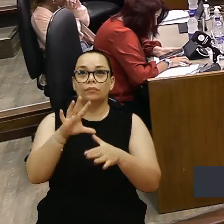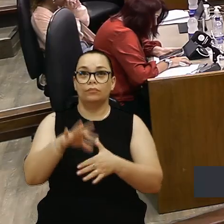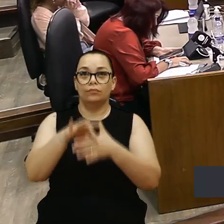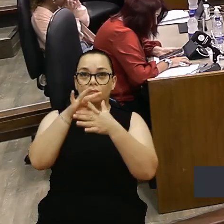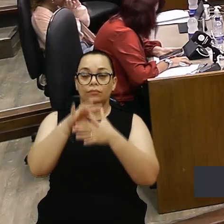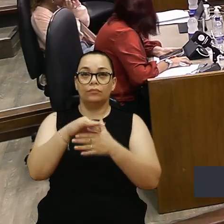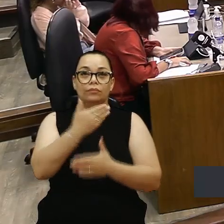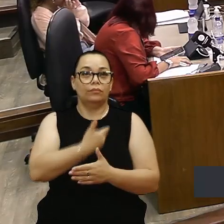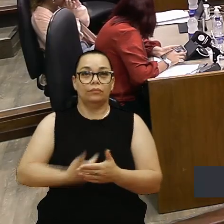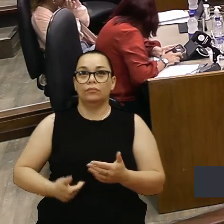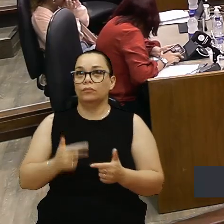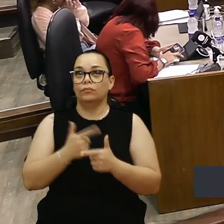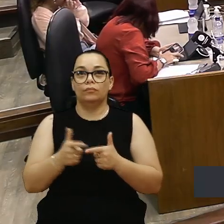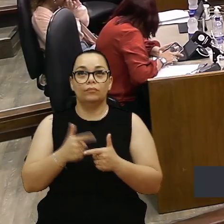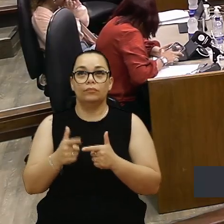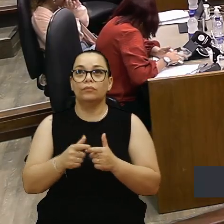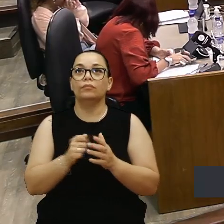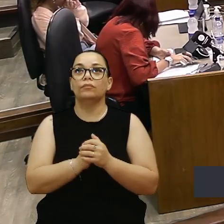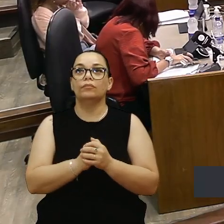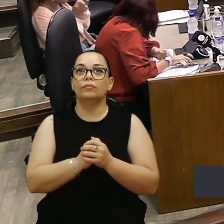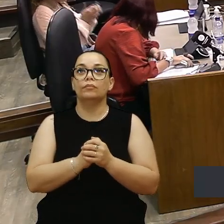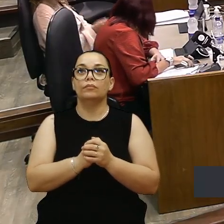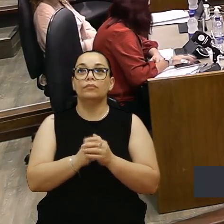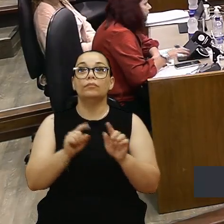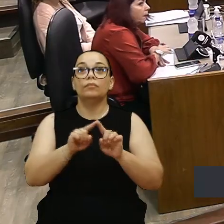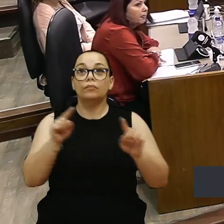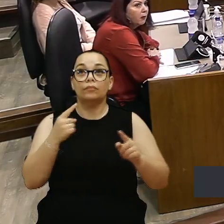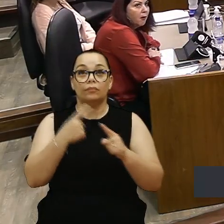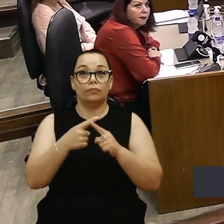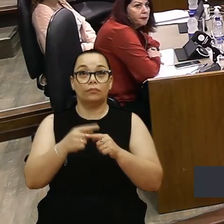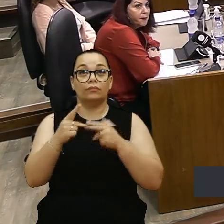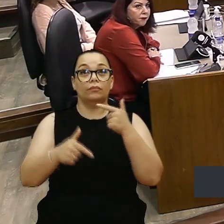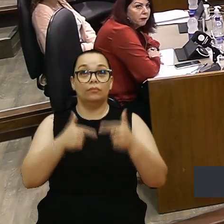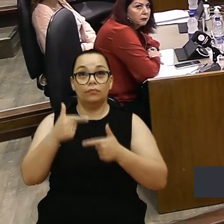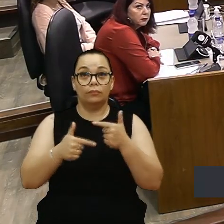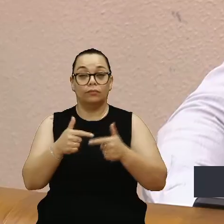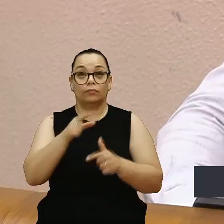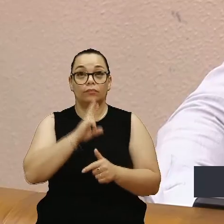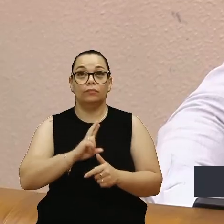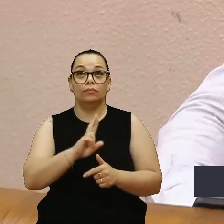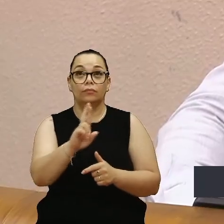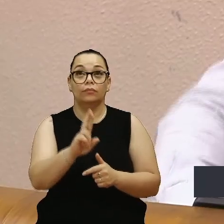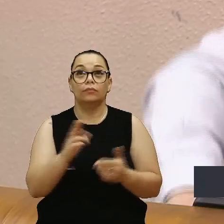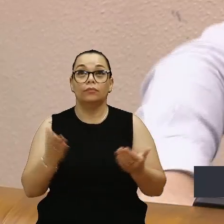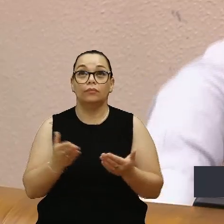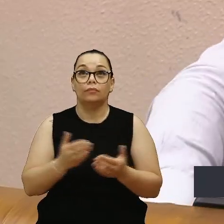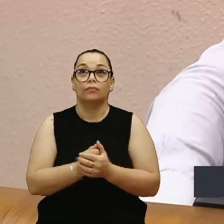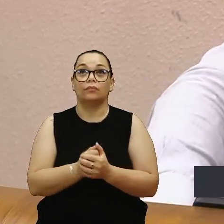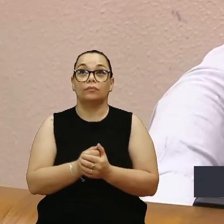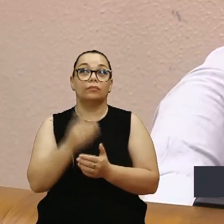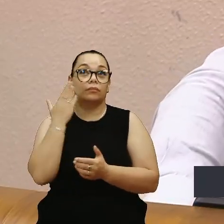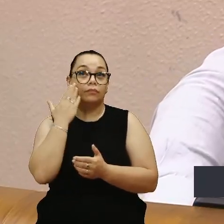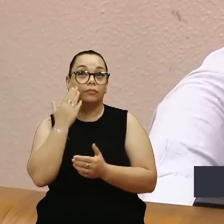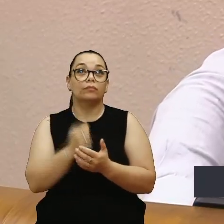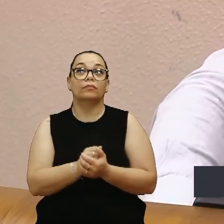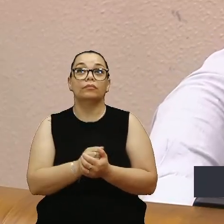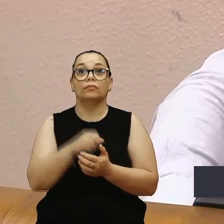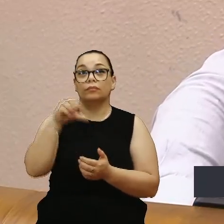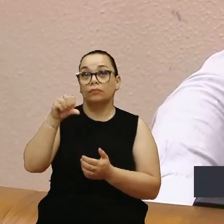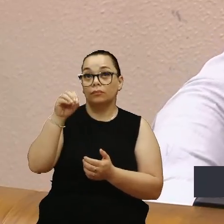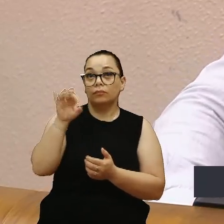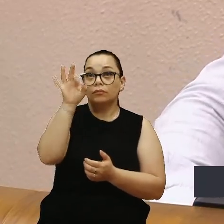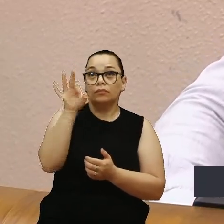não tem nenhum problema quanto a isso. Até porque os trabalhadores que nós representamos, e o vereador José de Abreu sabe muito bem, em